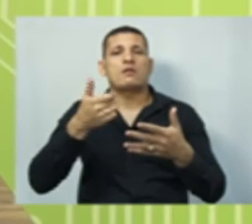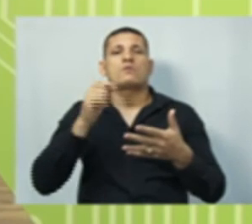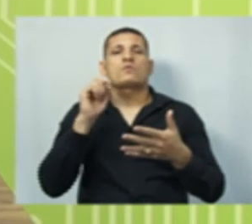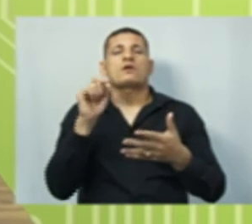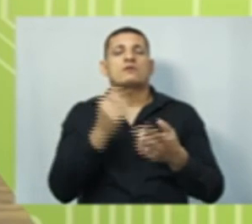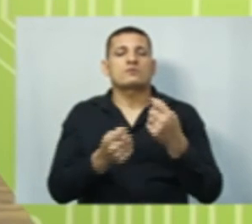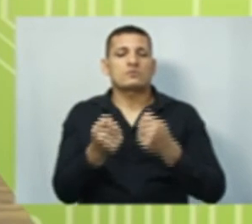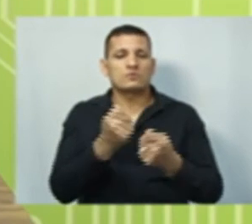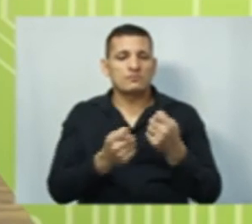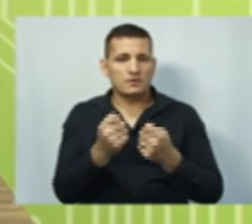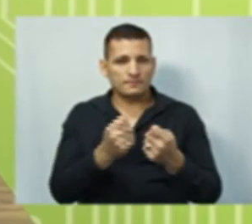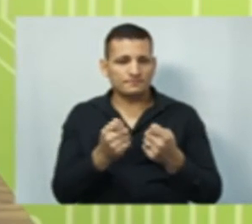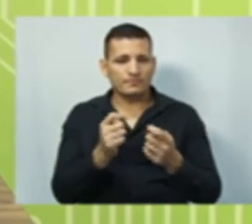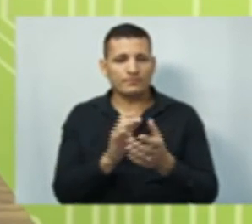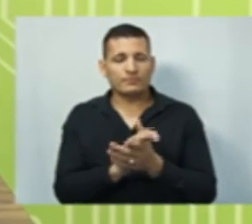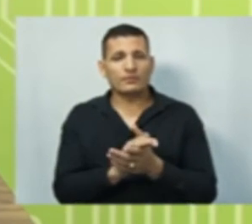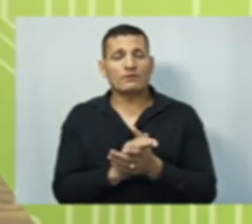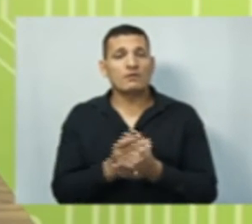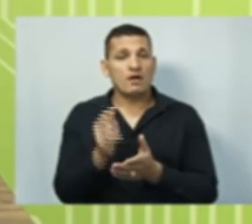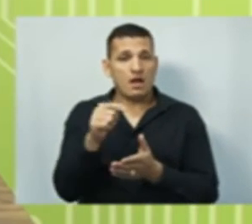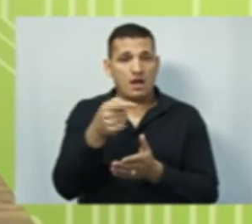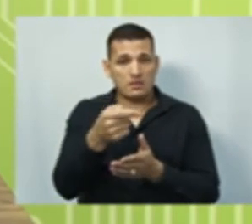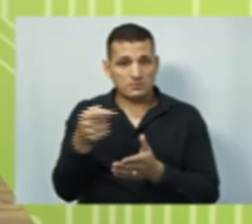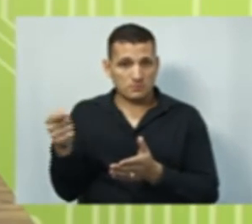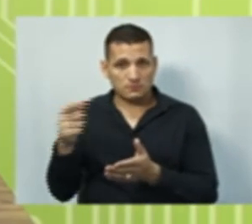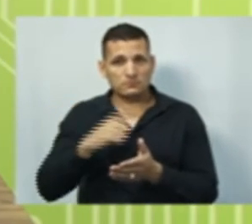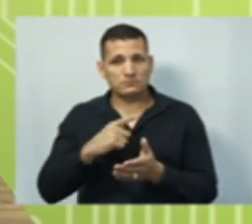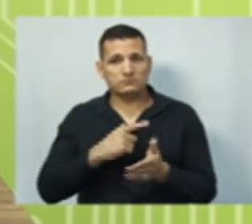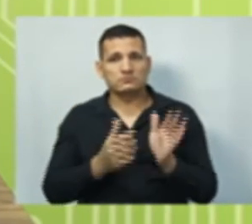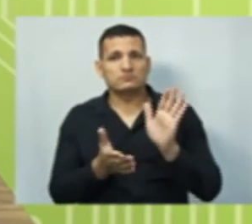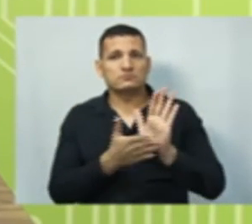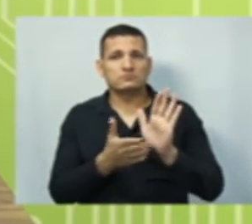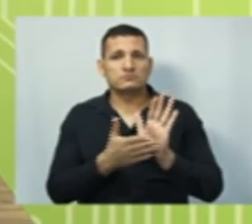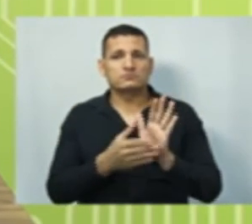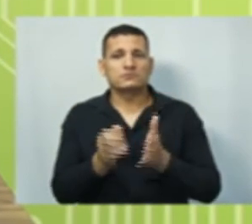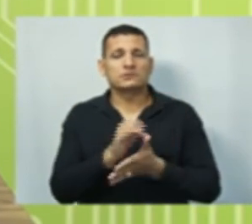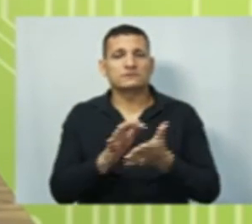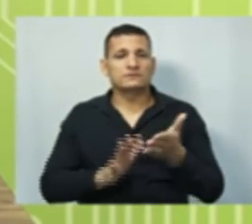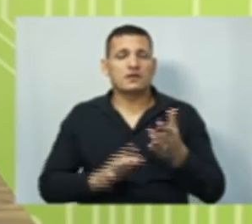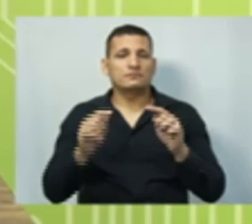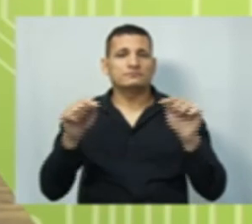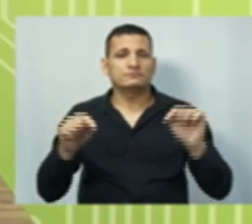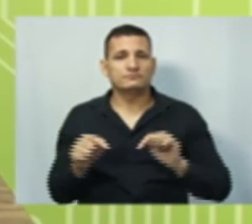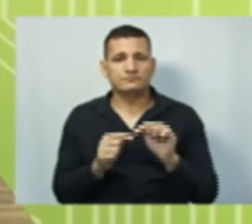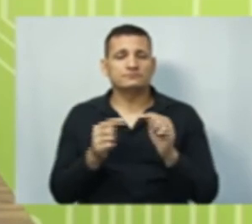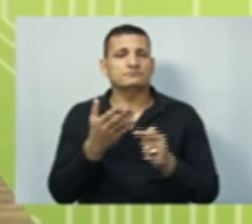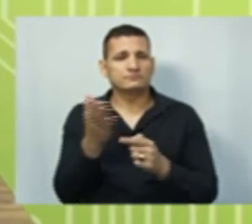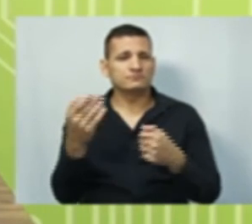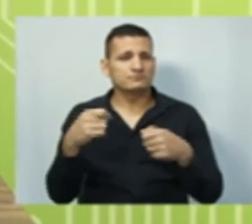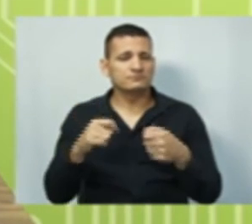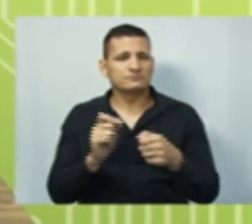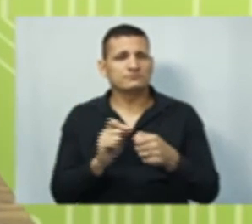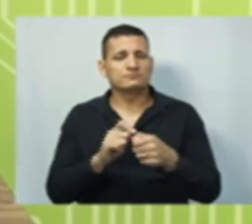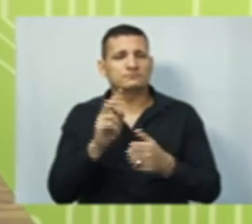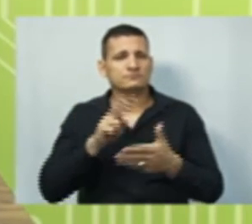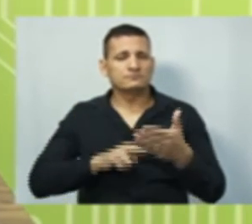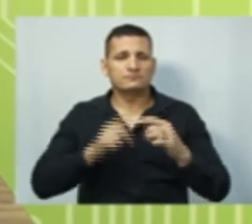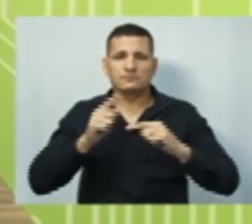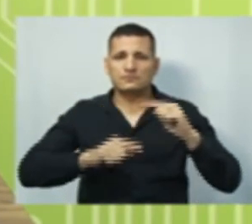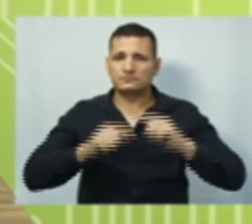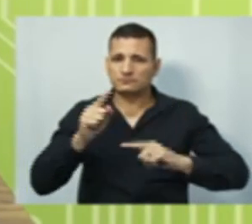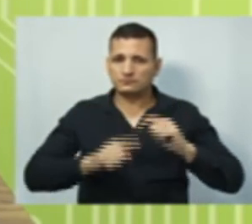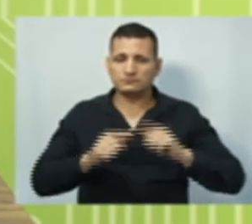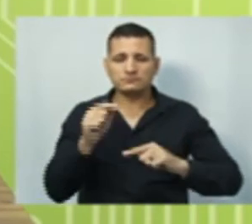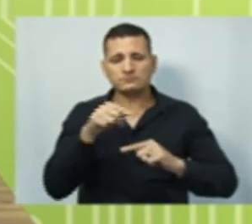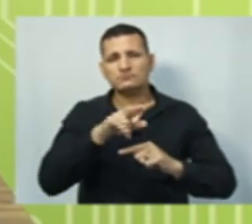fundamenta. Para essa semana, nós fizemos uma proposta de uma atividade de sala, no qual você deve fazer a leitura de um material que vai